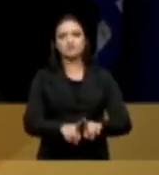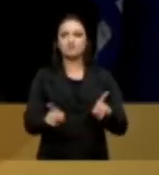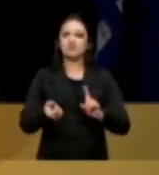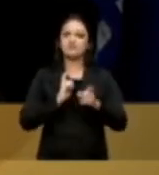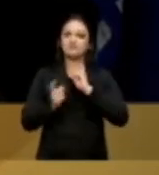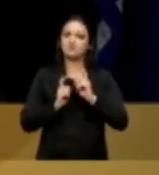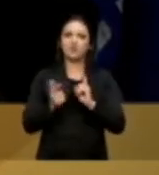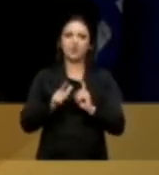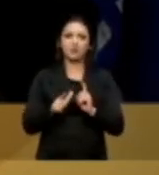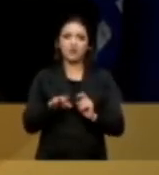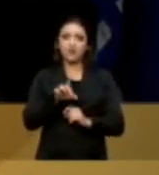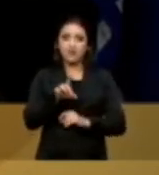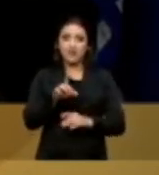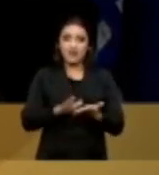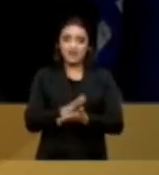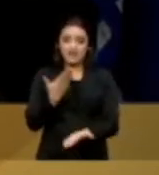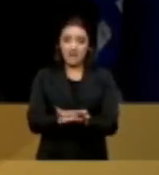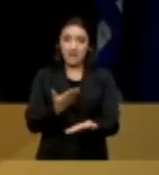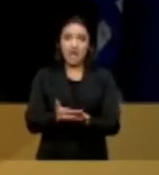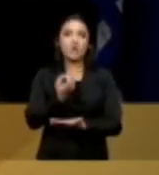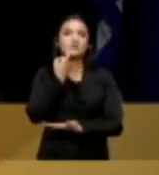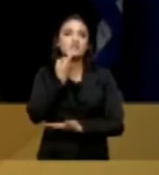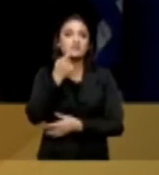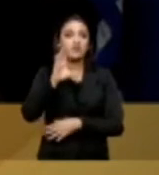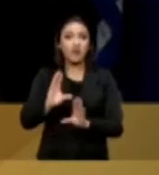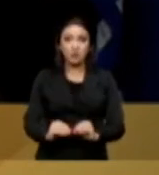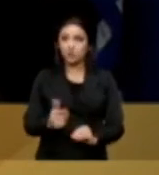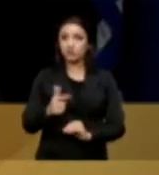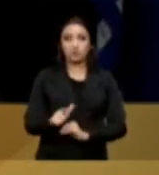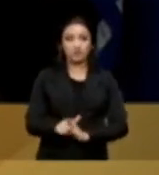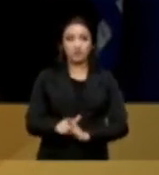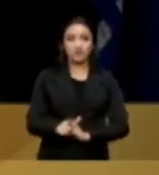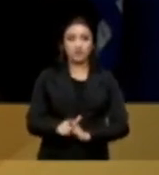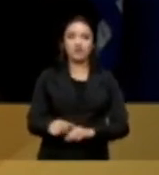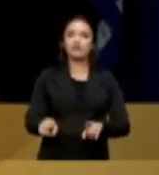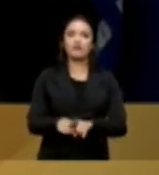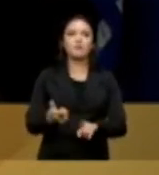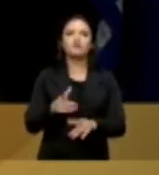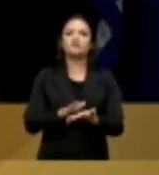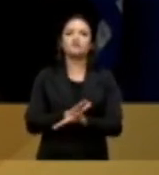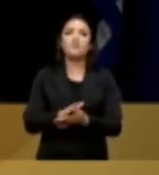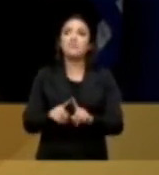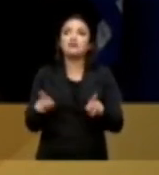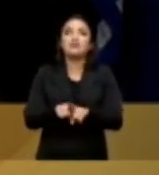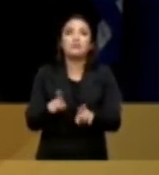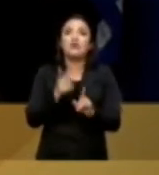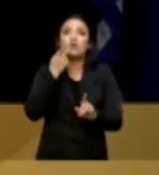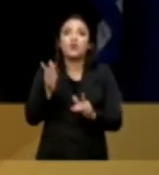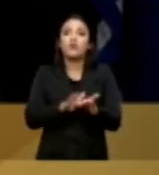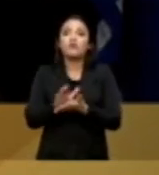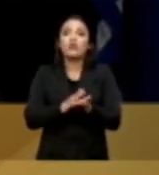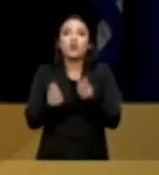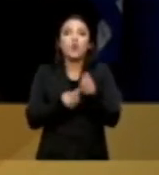fixou grade horária às sextas-feiras à noite, nem estabeleceu qualquer obrigação alternativa. Não